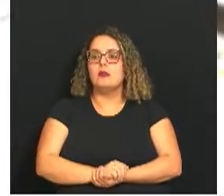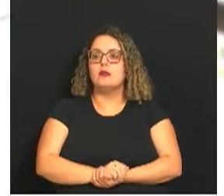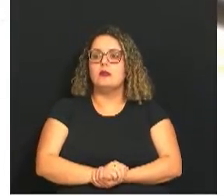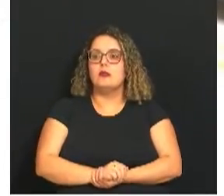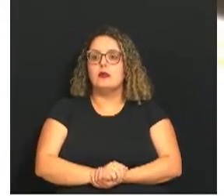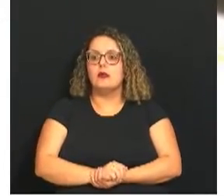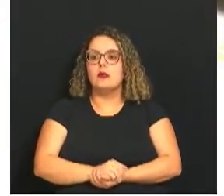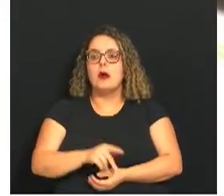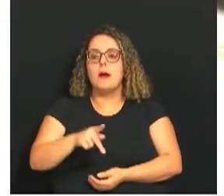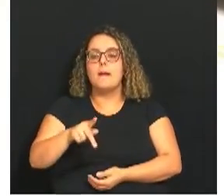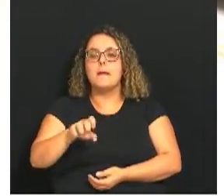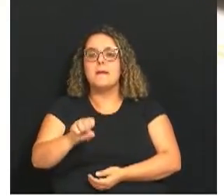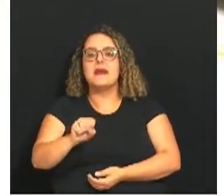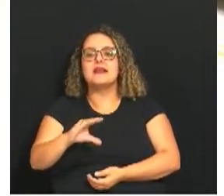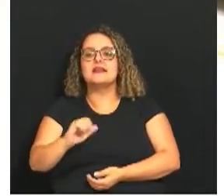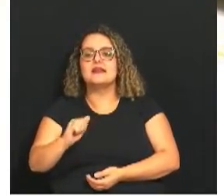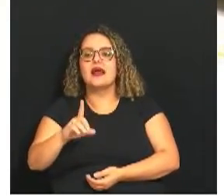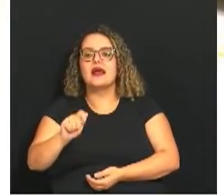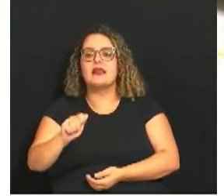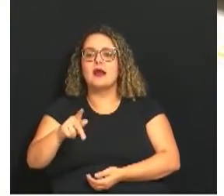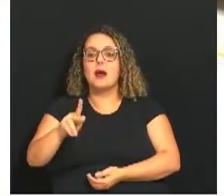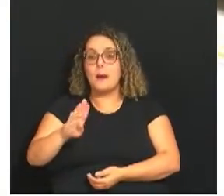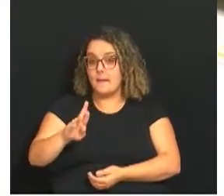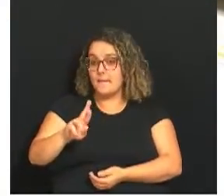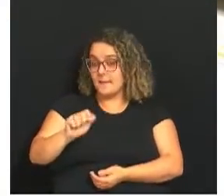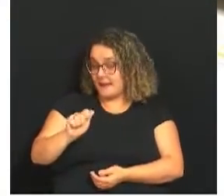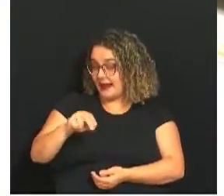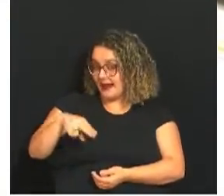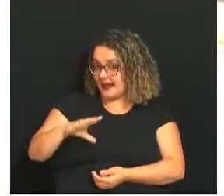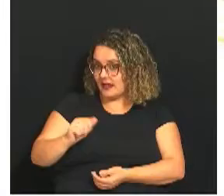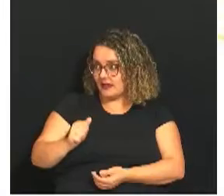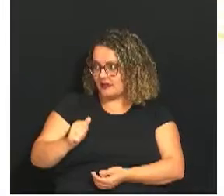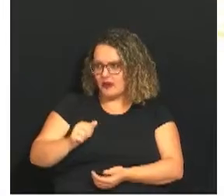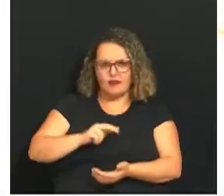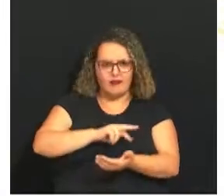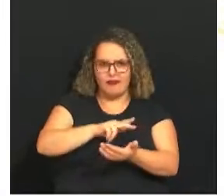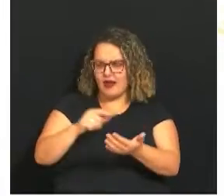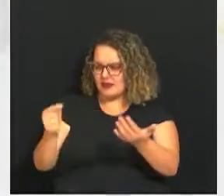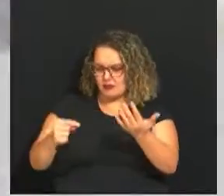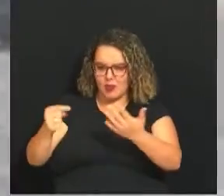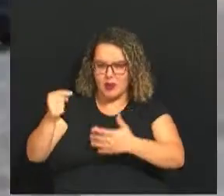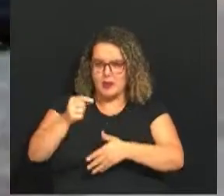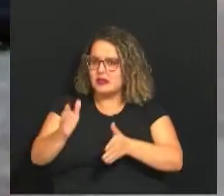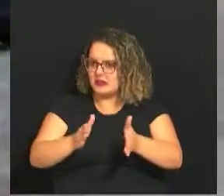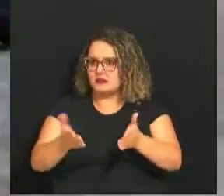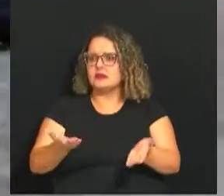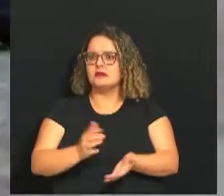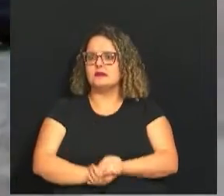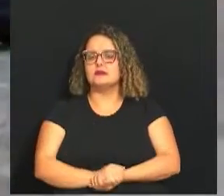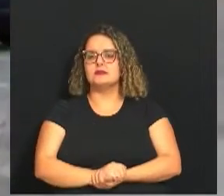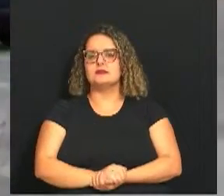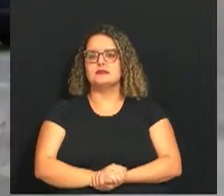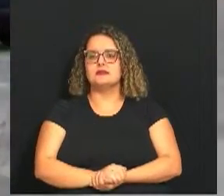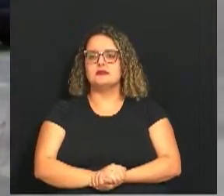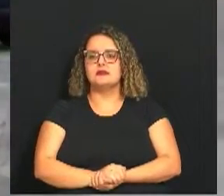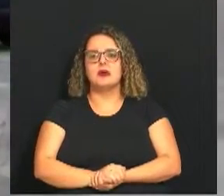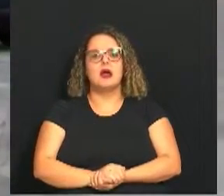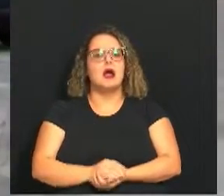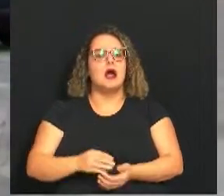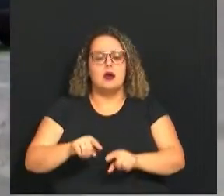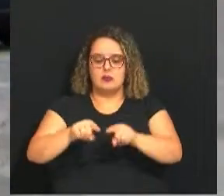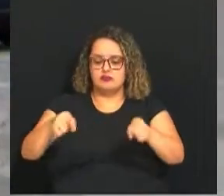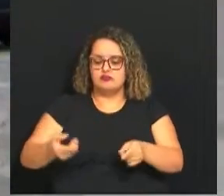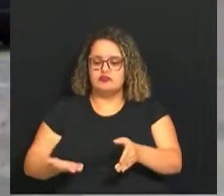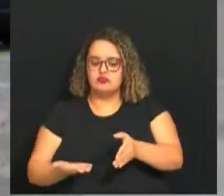pescada branca. Caraca, então opções não faltam pro pessoal aí nesse período, não né? falta. E assado, frito, no molho